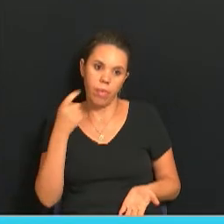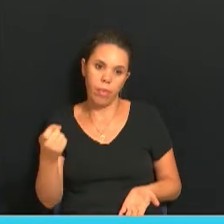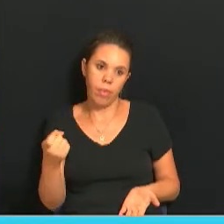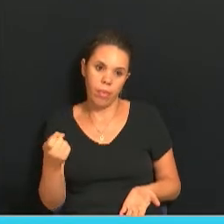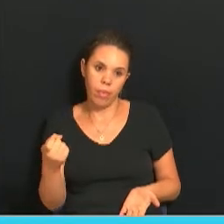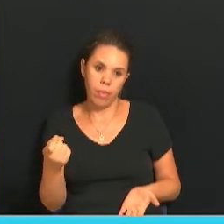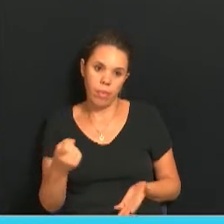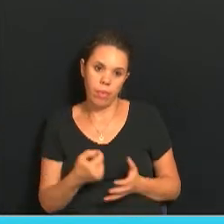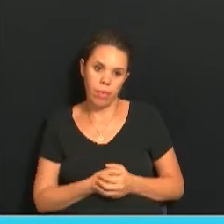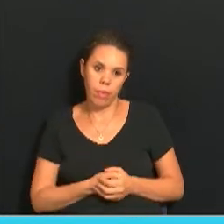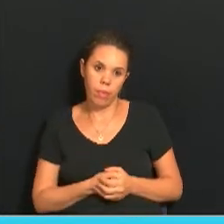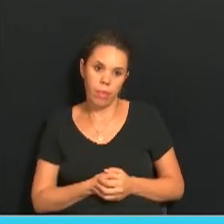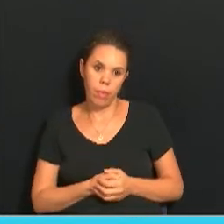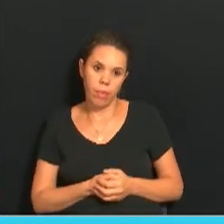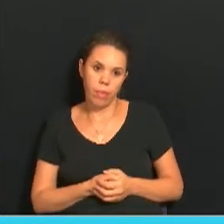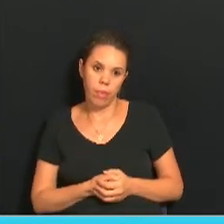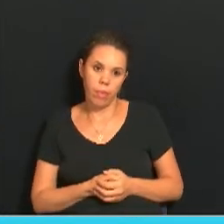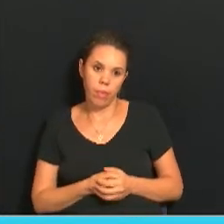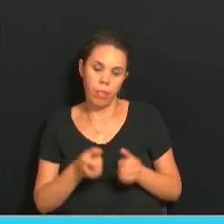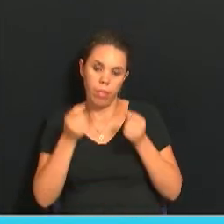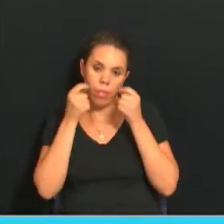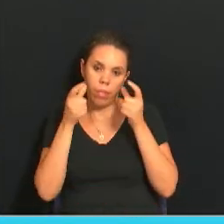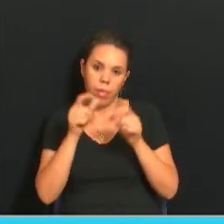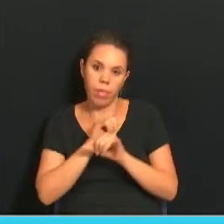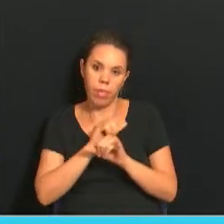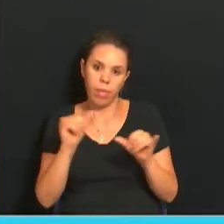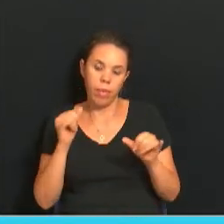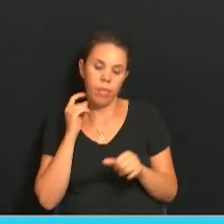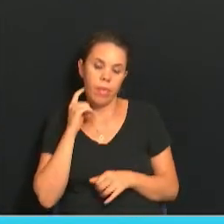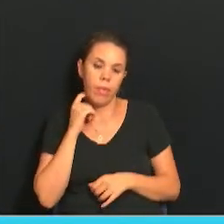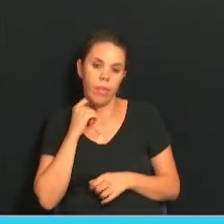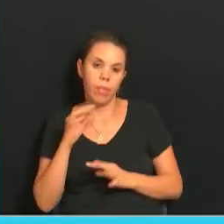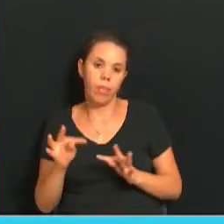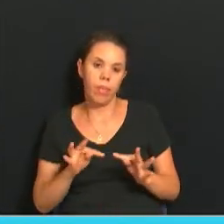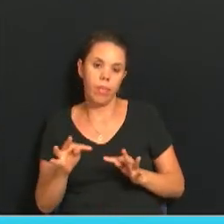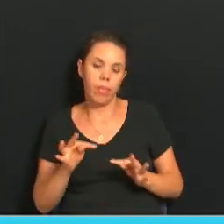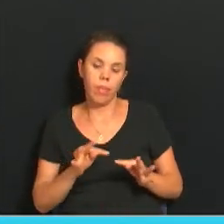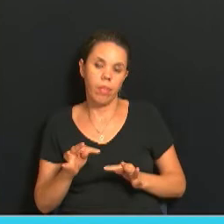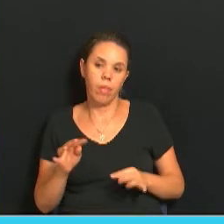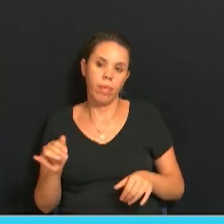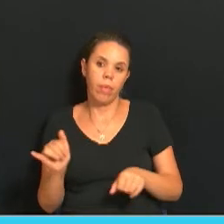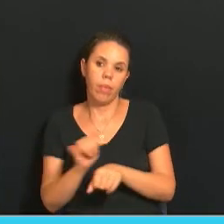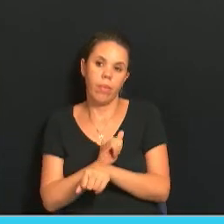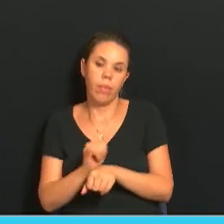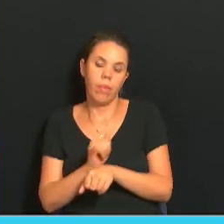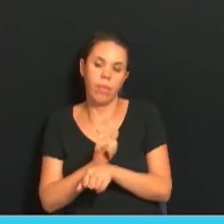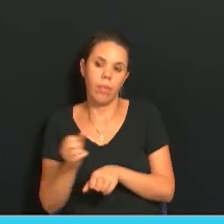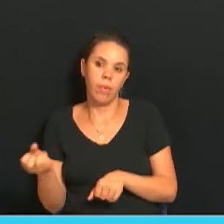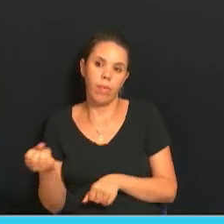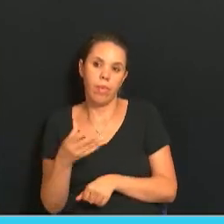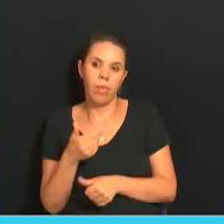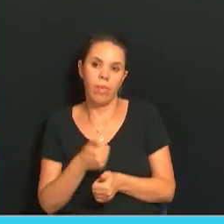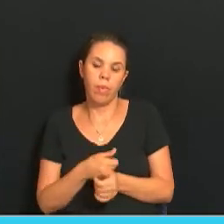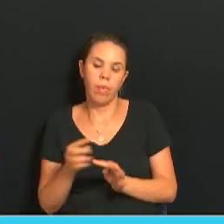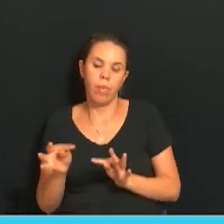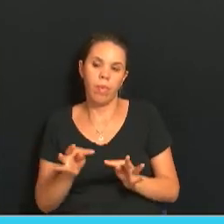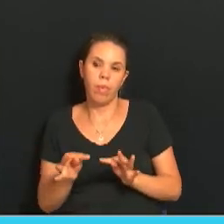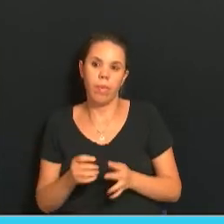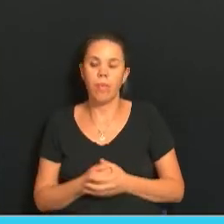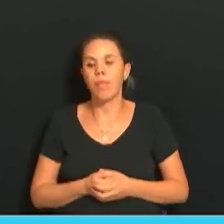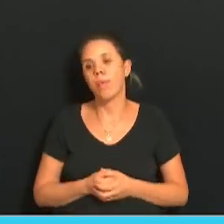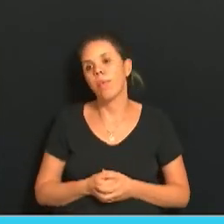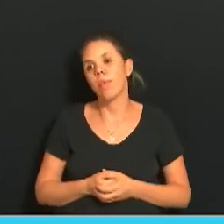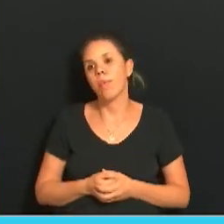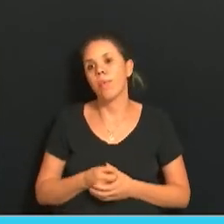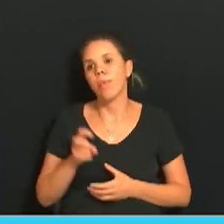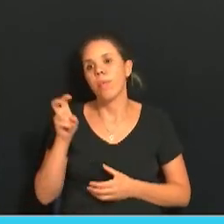gente alertar que a imunoterapia é uma estratégia mais recente de tratamento, ela tem aí aproximadamente 5